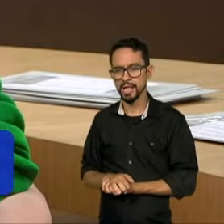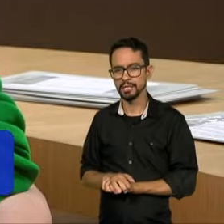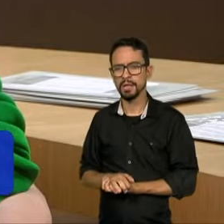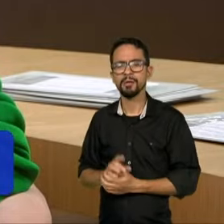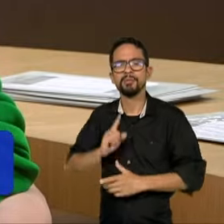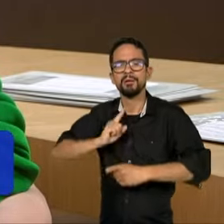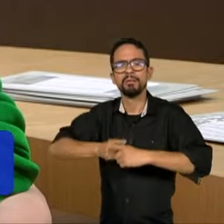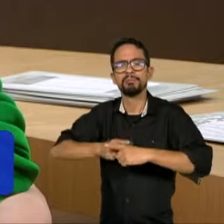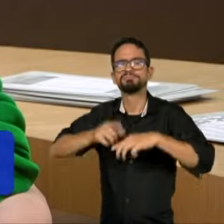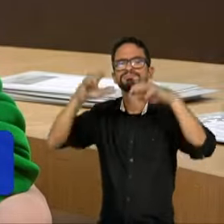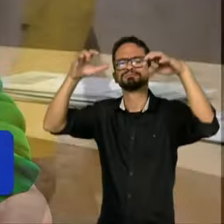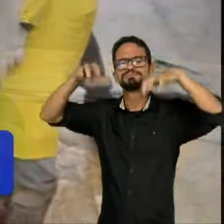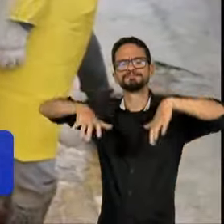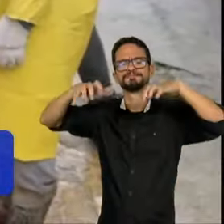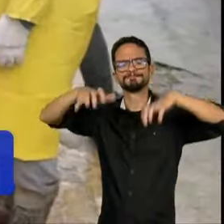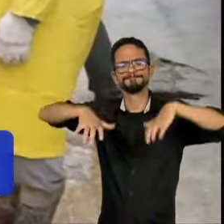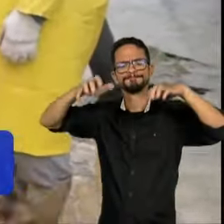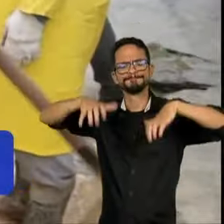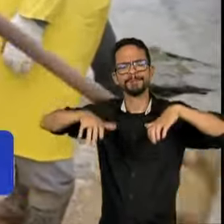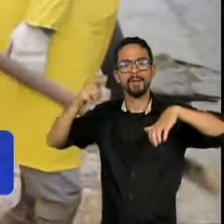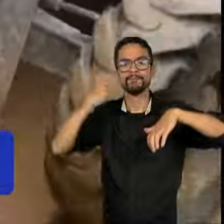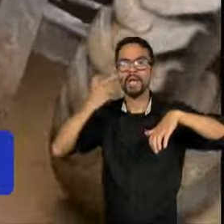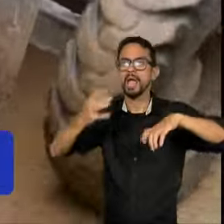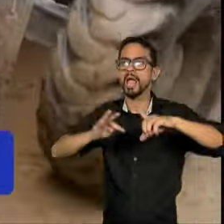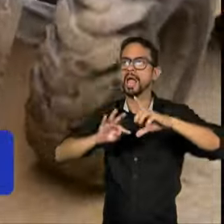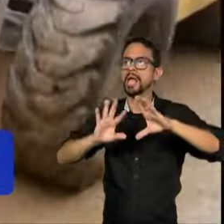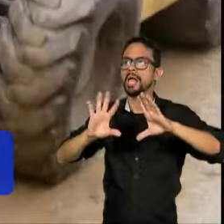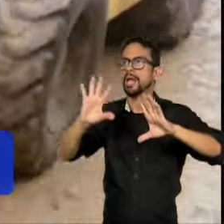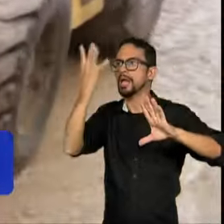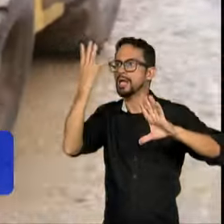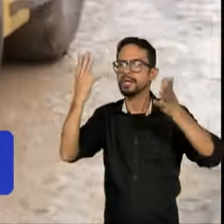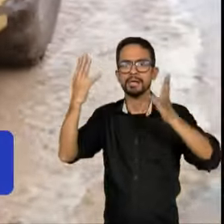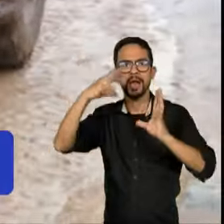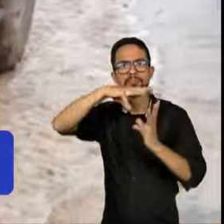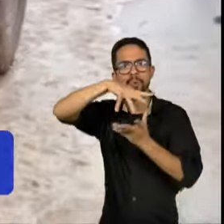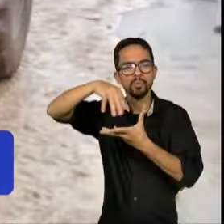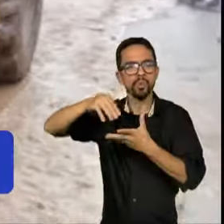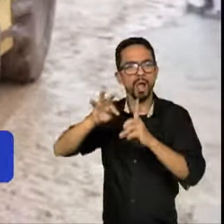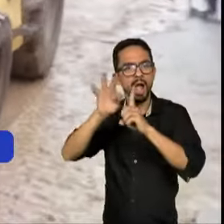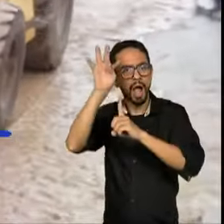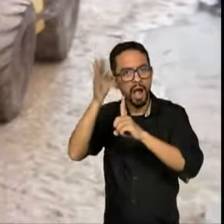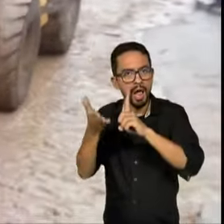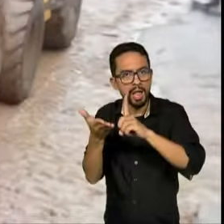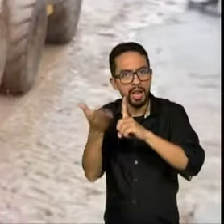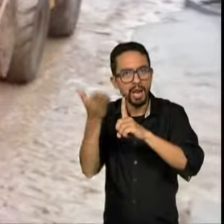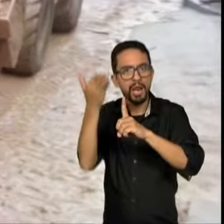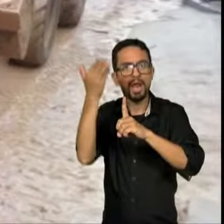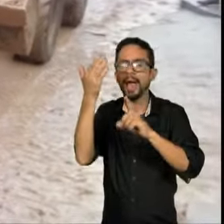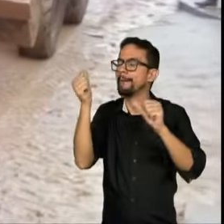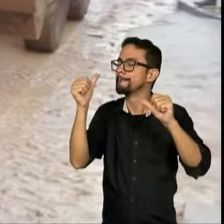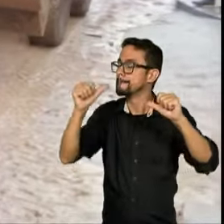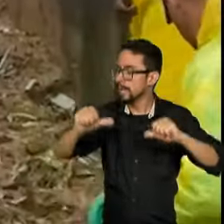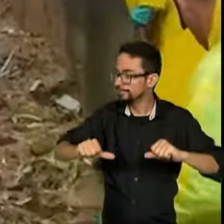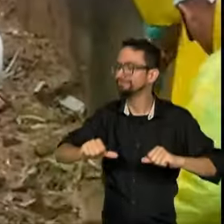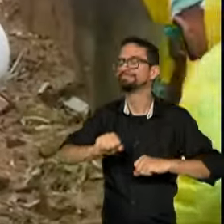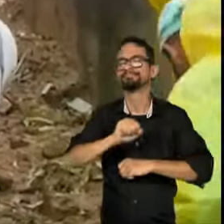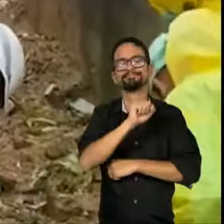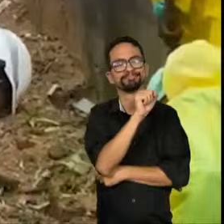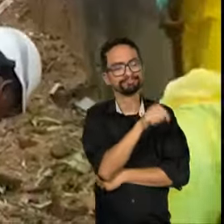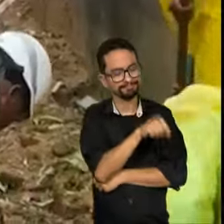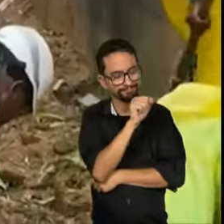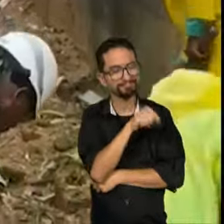grandes tempestades, os aumentos de temperatura são coisas que tendem a aumentar cada vez mais. Infelizmente, né?